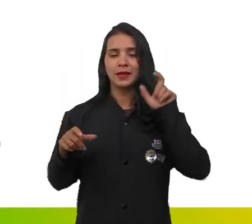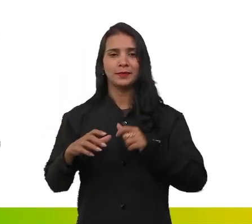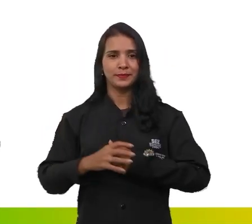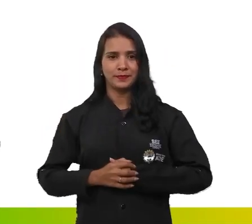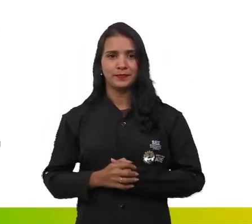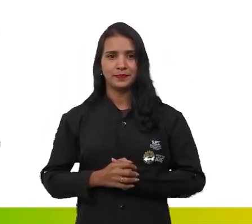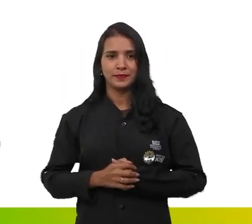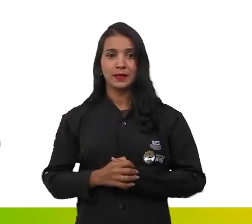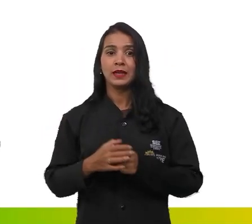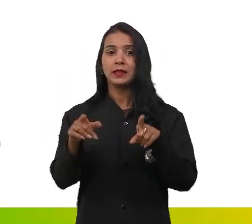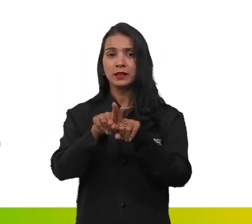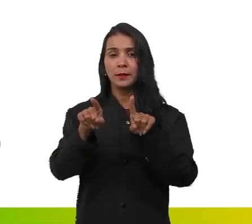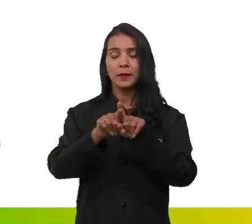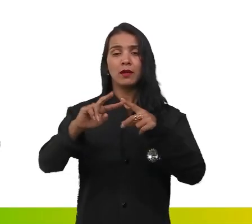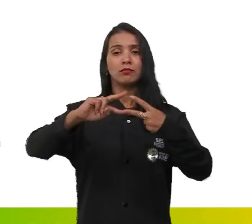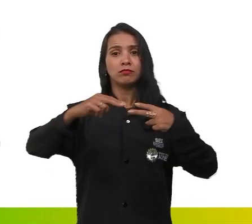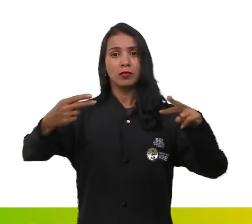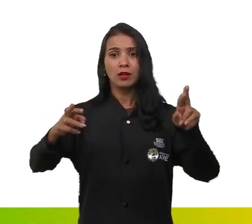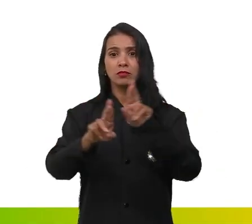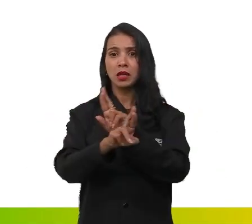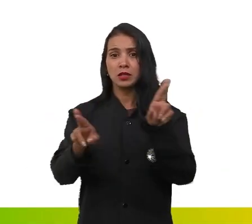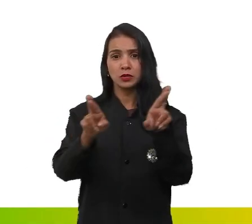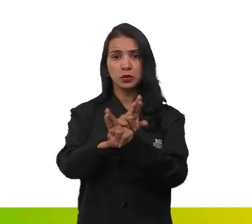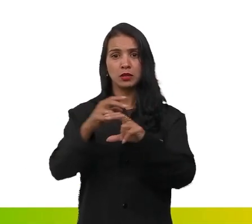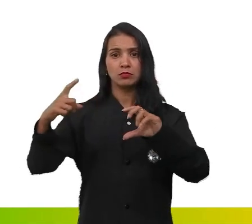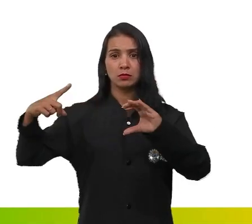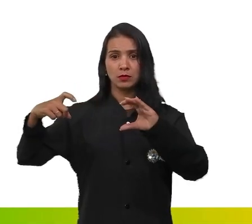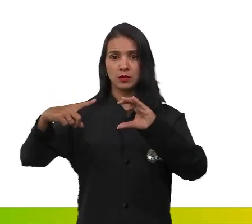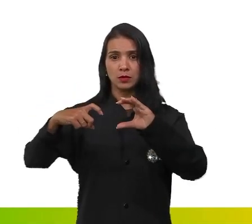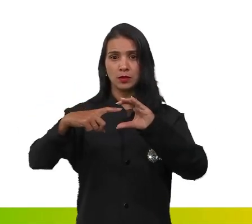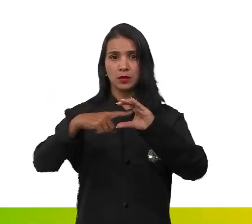espermatogênese. Esses aqui são alguns exemplos. Vamos ver aqui, olha só.